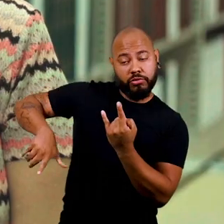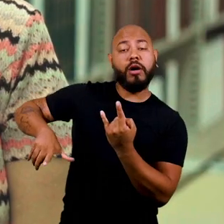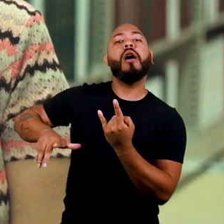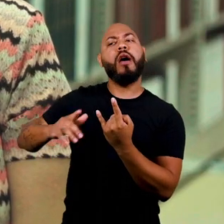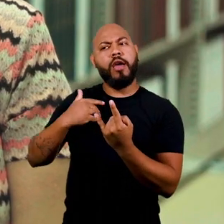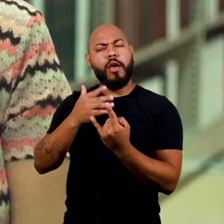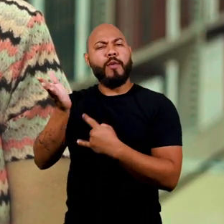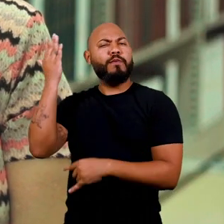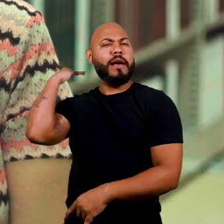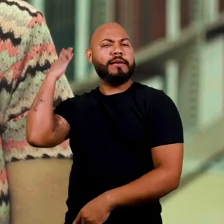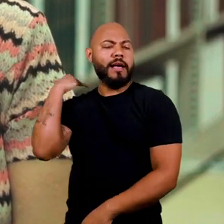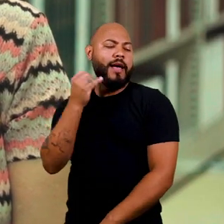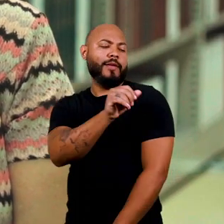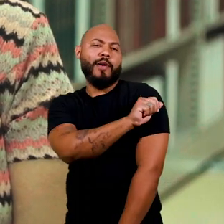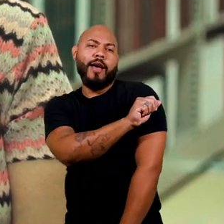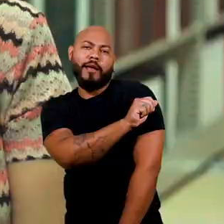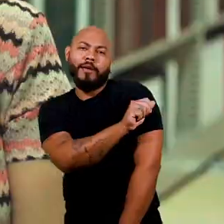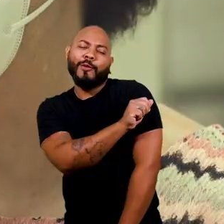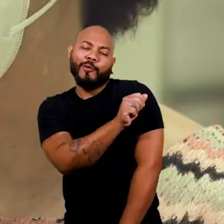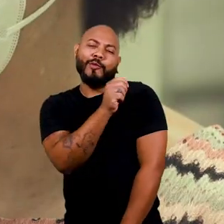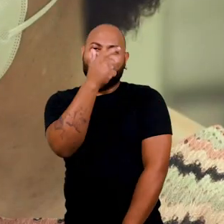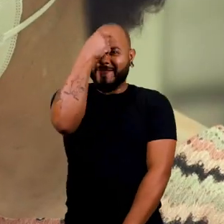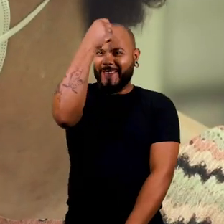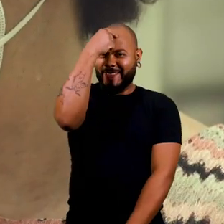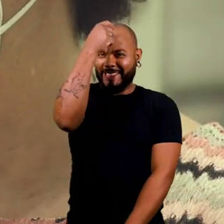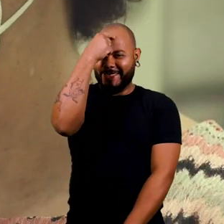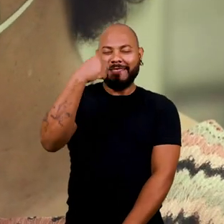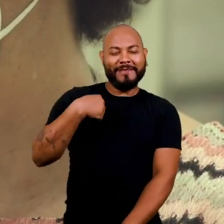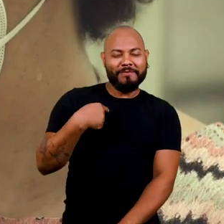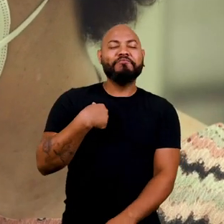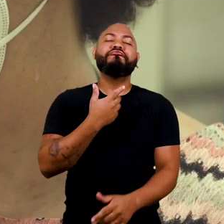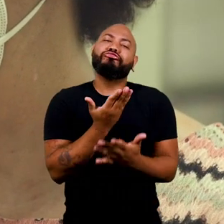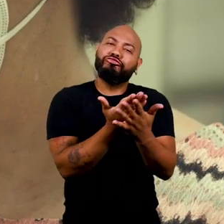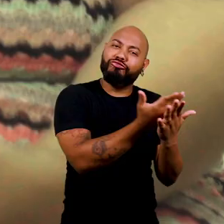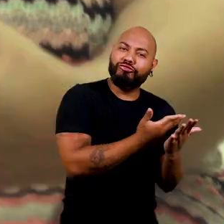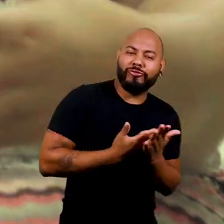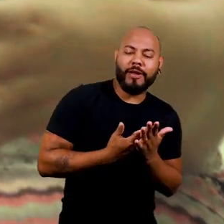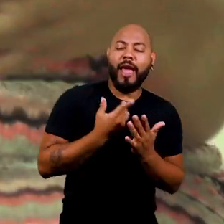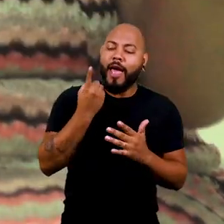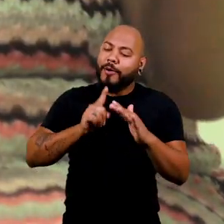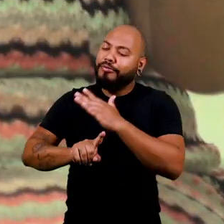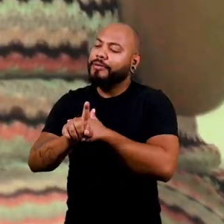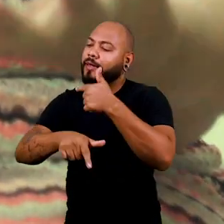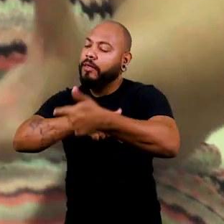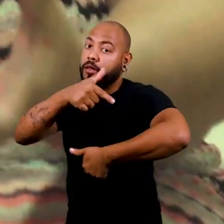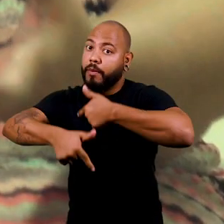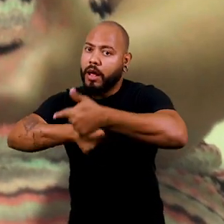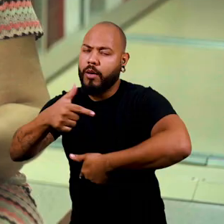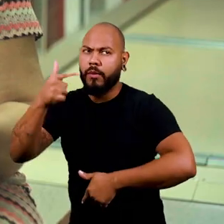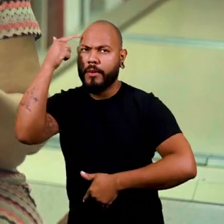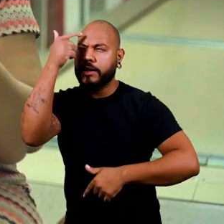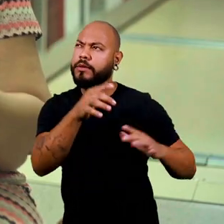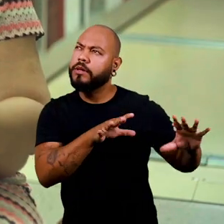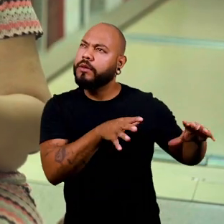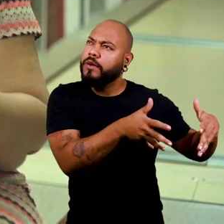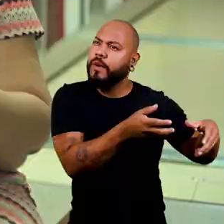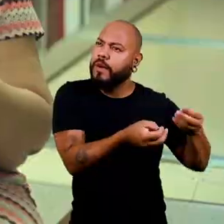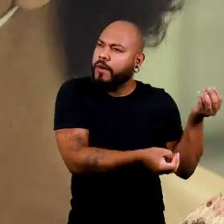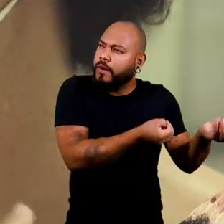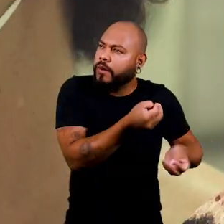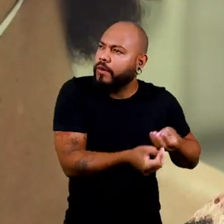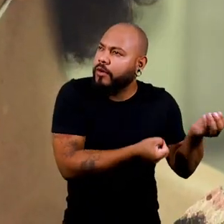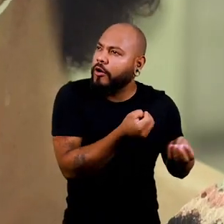Instituto, eu ainda era aluna da graduação. Então, quando eu venho trabalhar aqui, eu penso na comunidade que